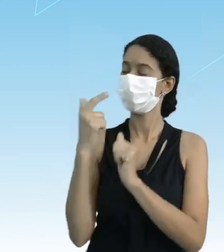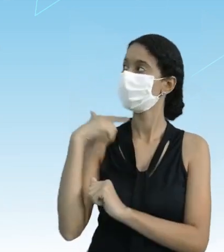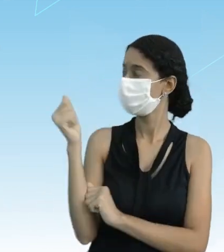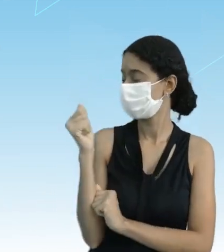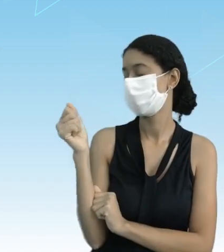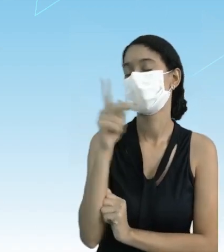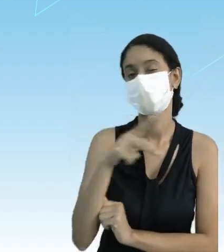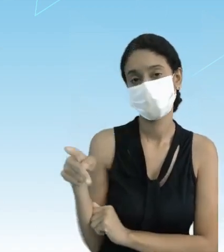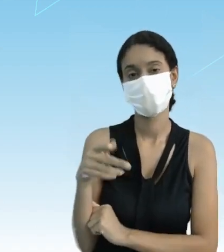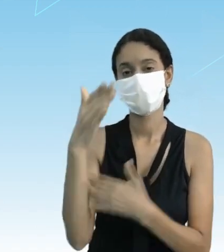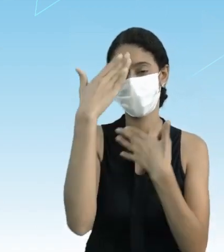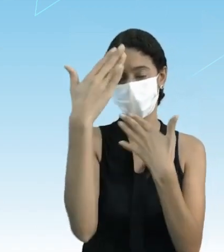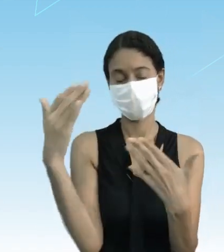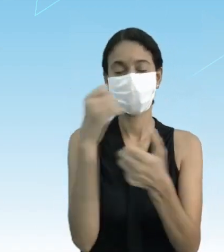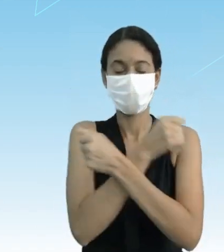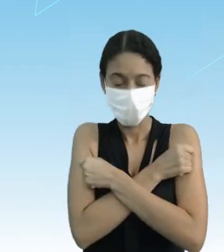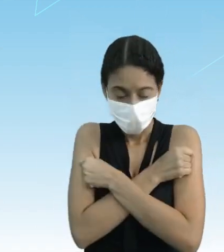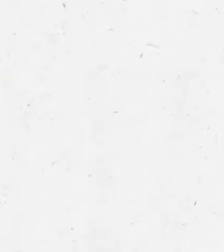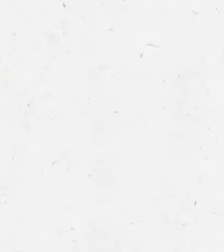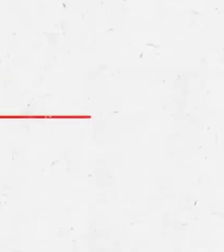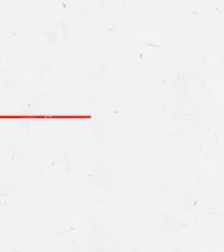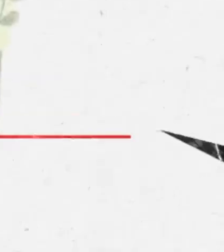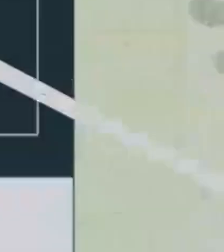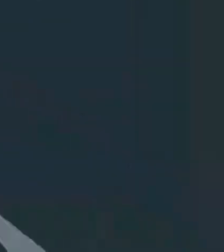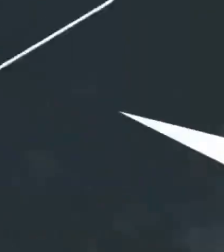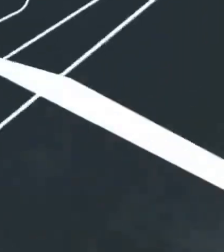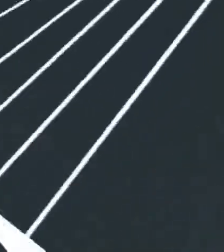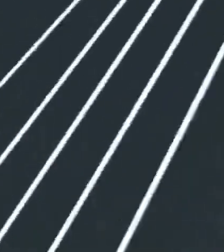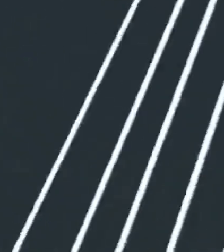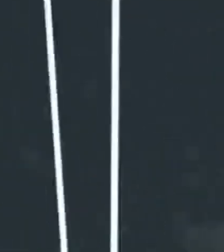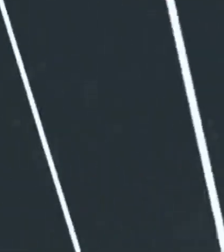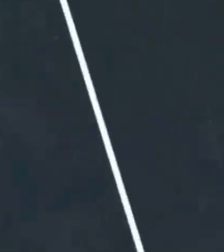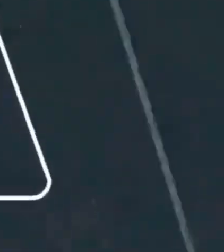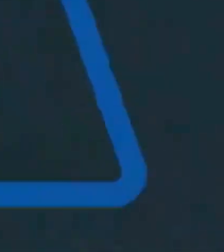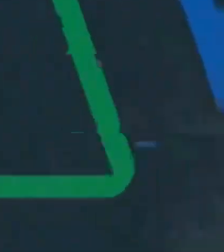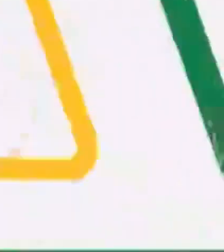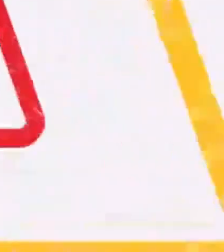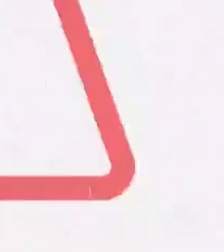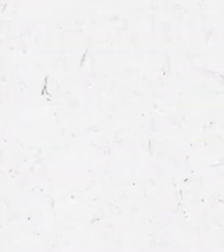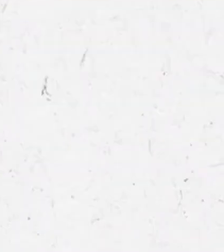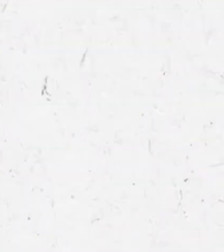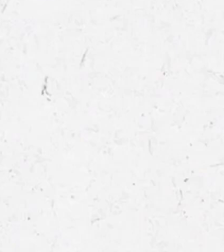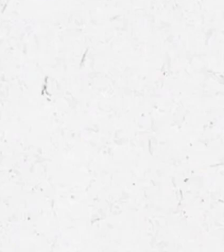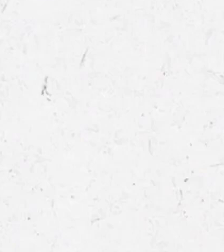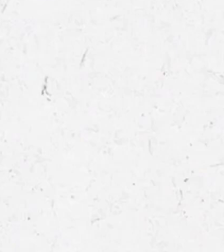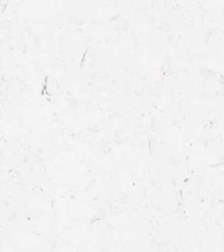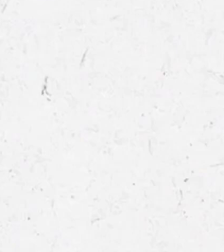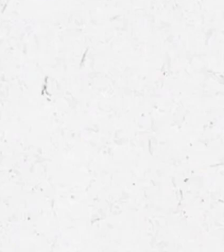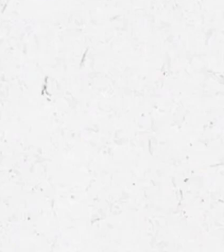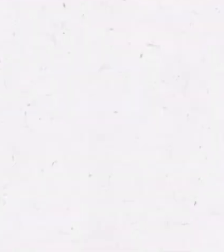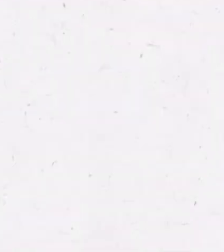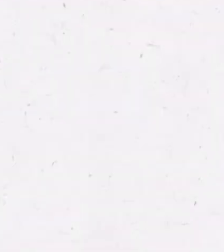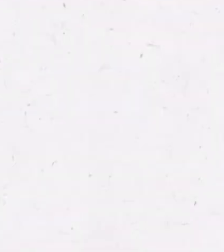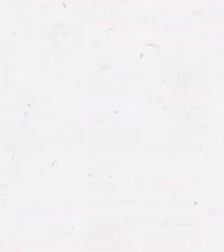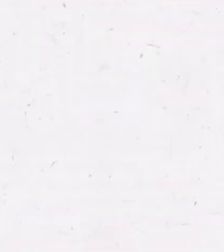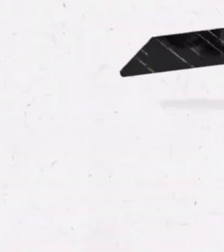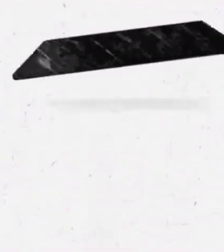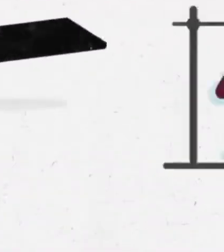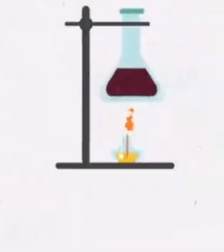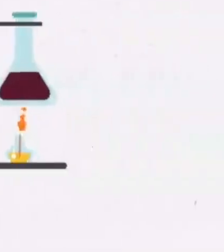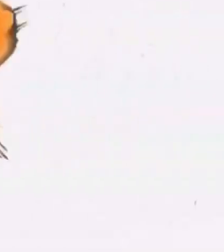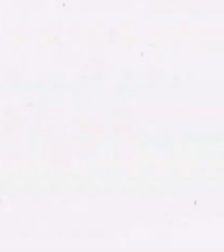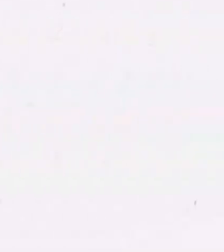texto original. Agora ele será parodiado. Lembrar mais uma vez que esse texto ele é parodiado. Por quê?